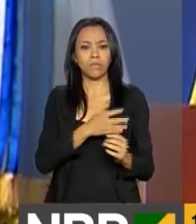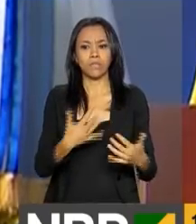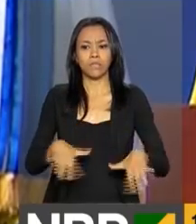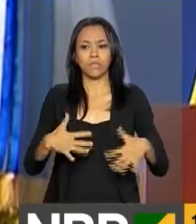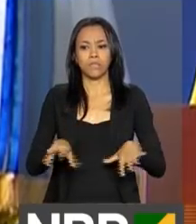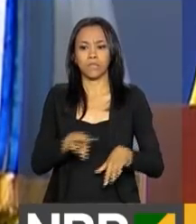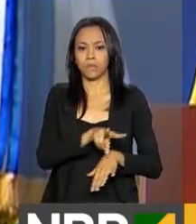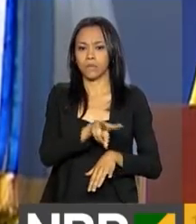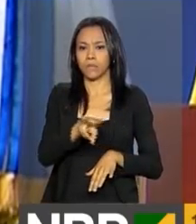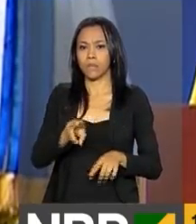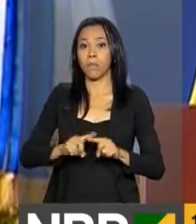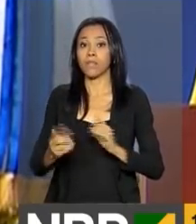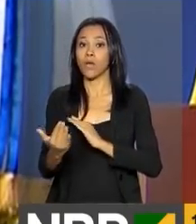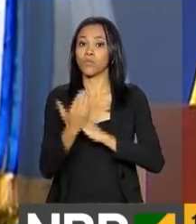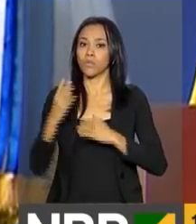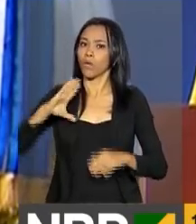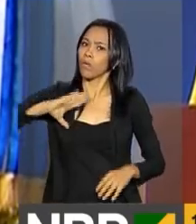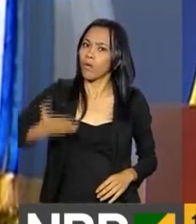gravei